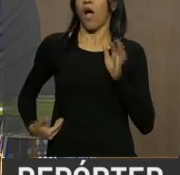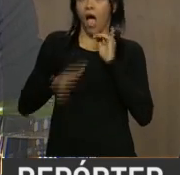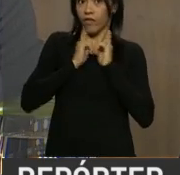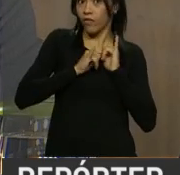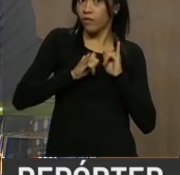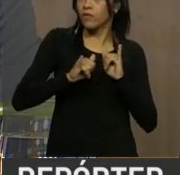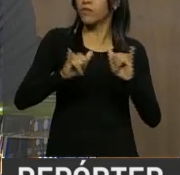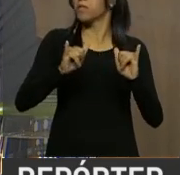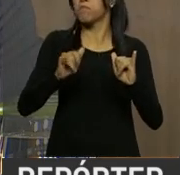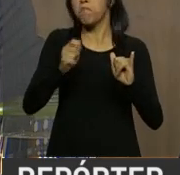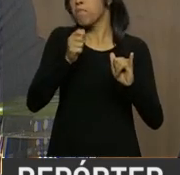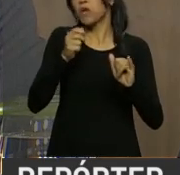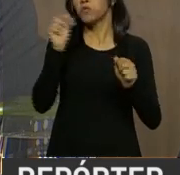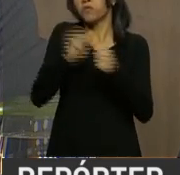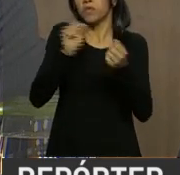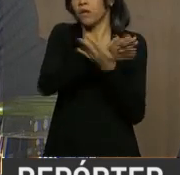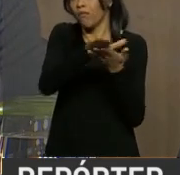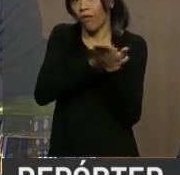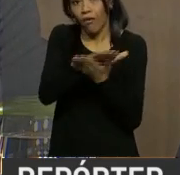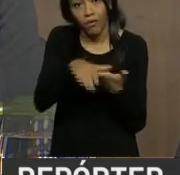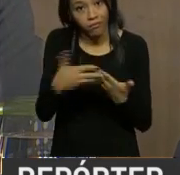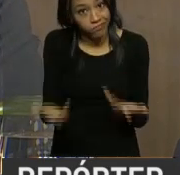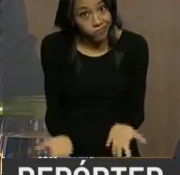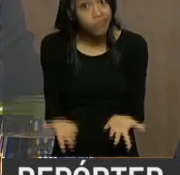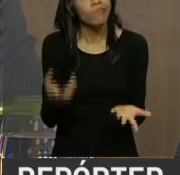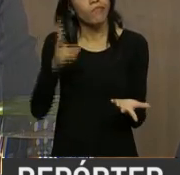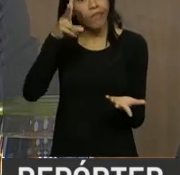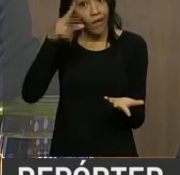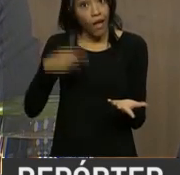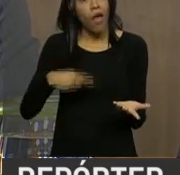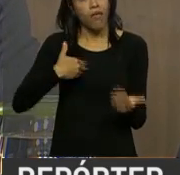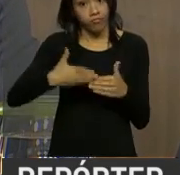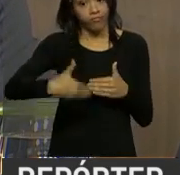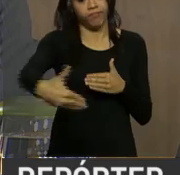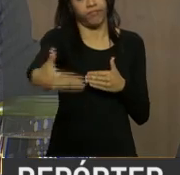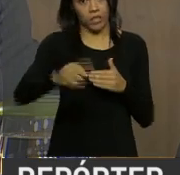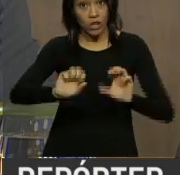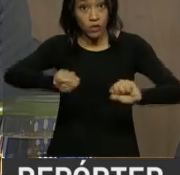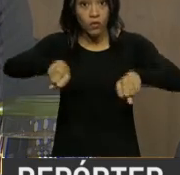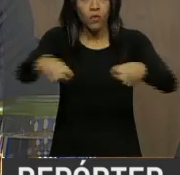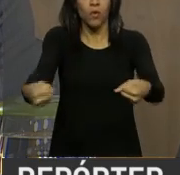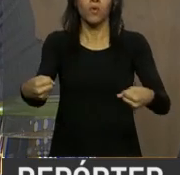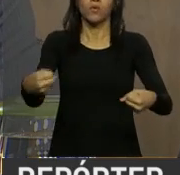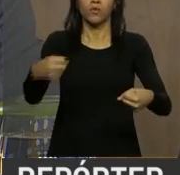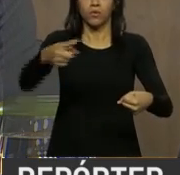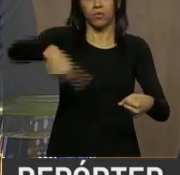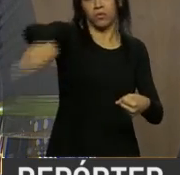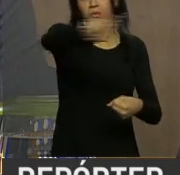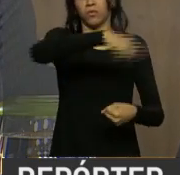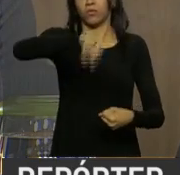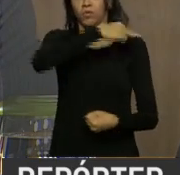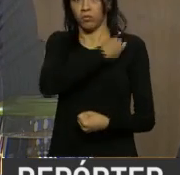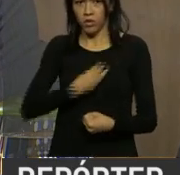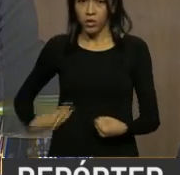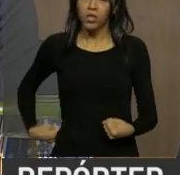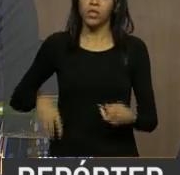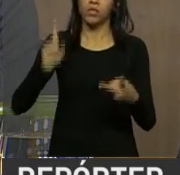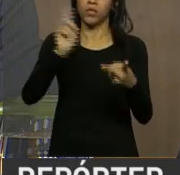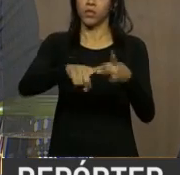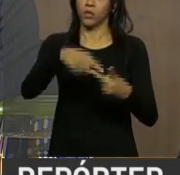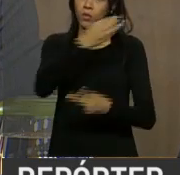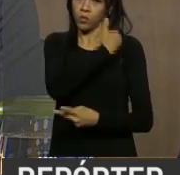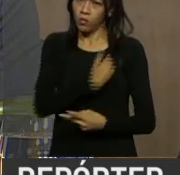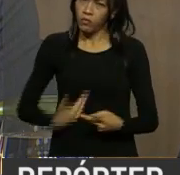não havia cumprido. Portanto, haverá um esforço dos ministros da máquina pública